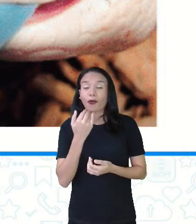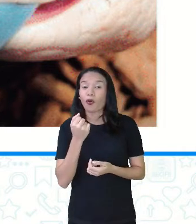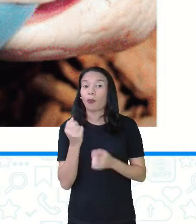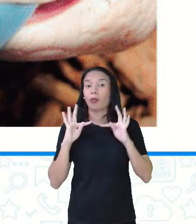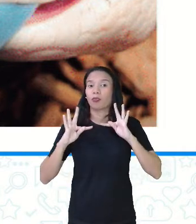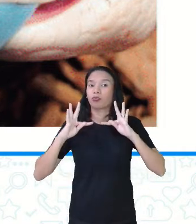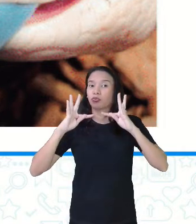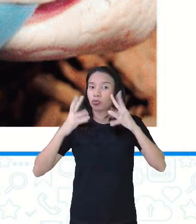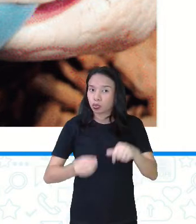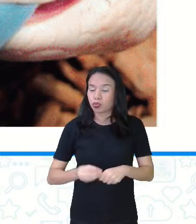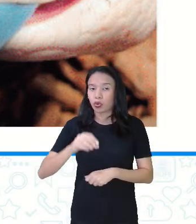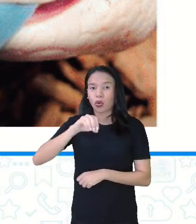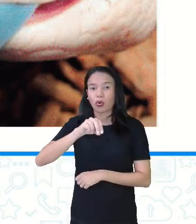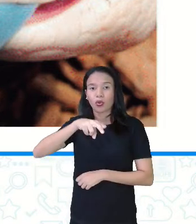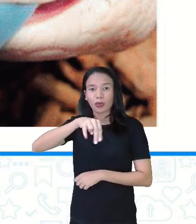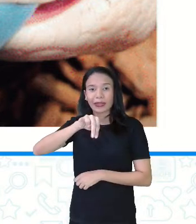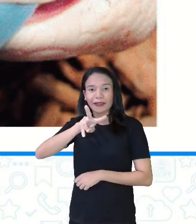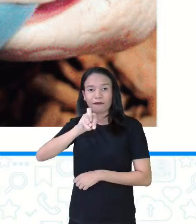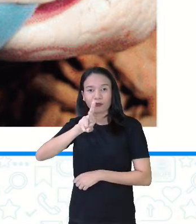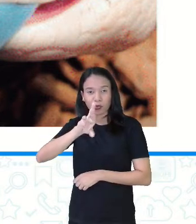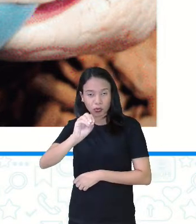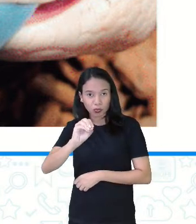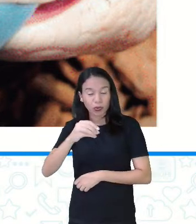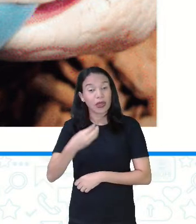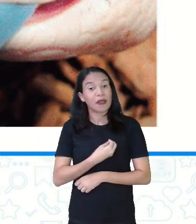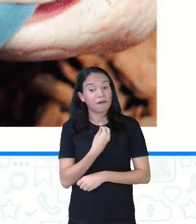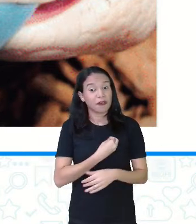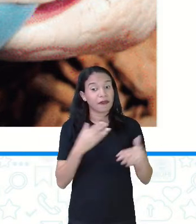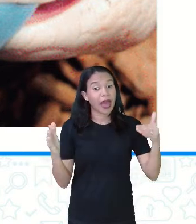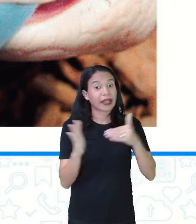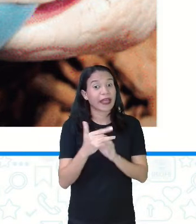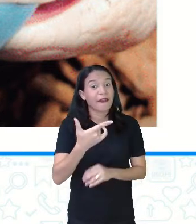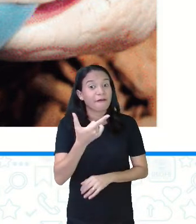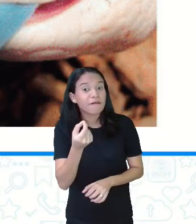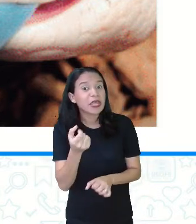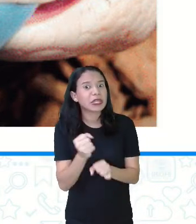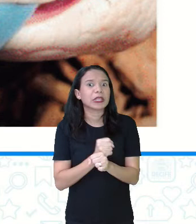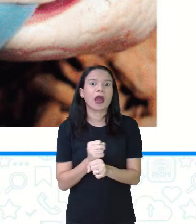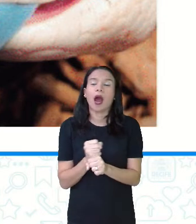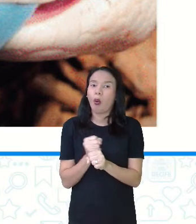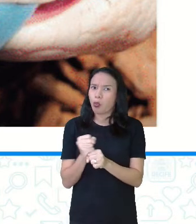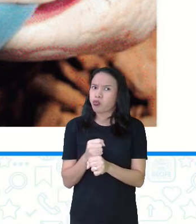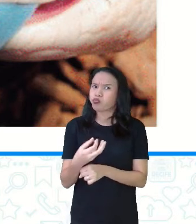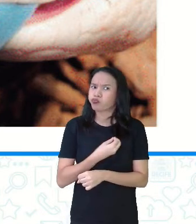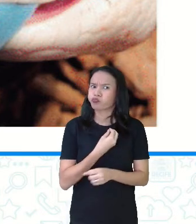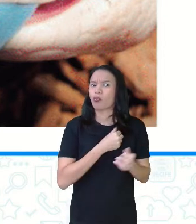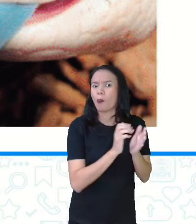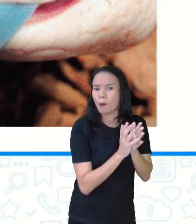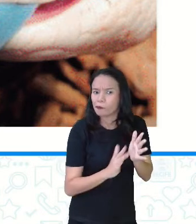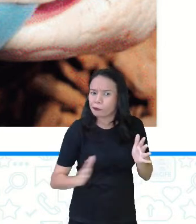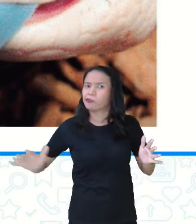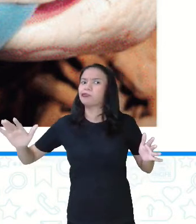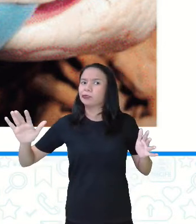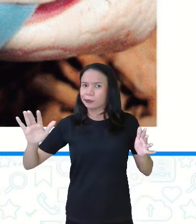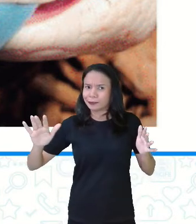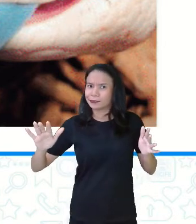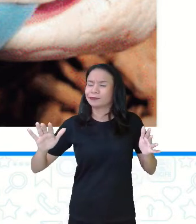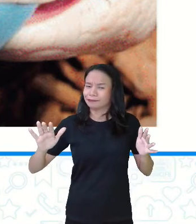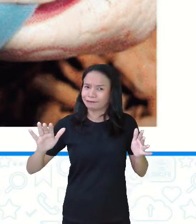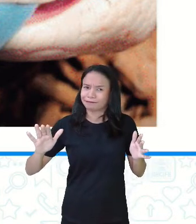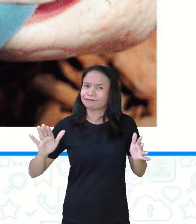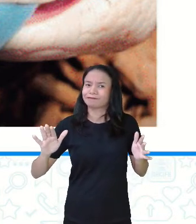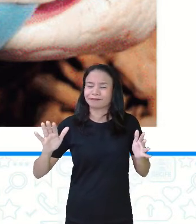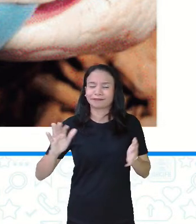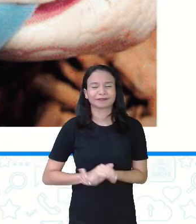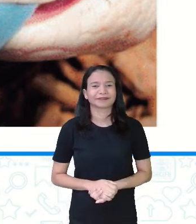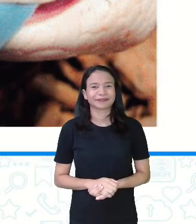que interessante, ele chega a viver até 20 anos. Vejam que esses animais estão com um período de vida, não é